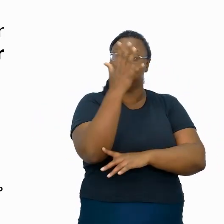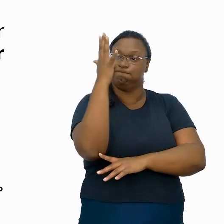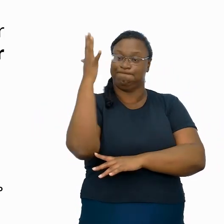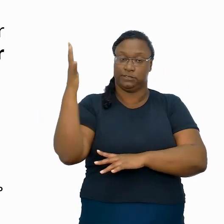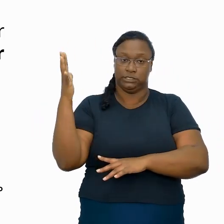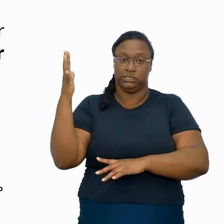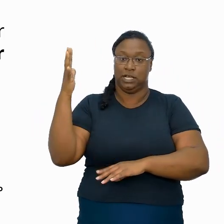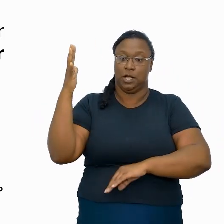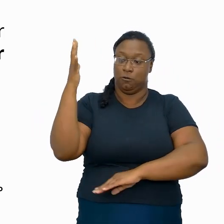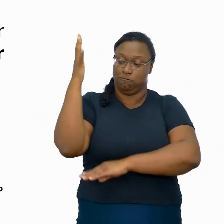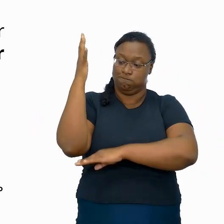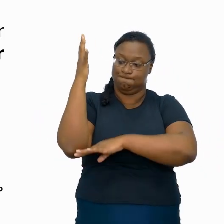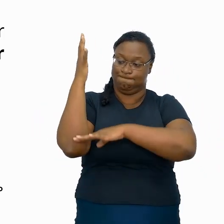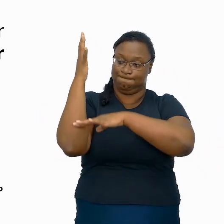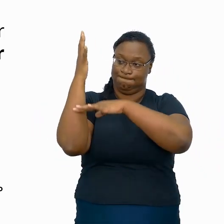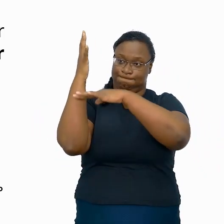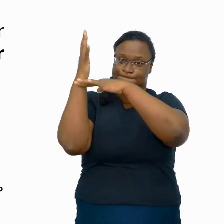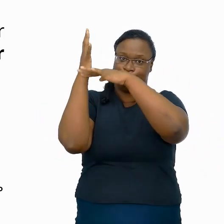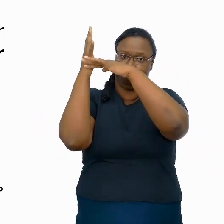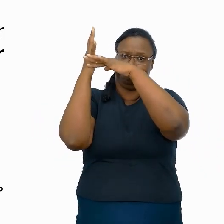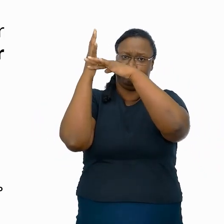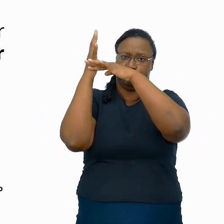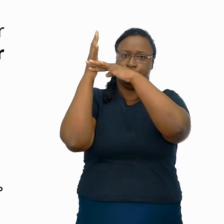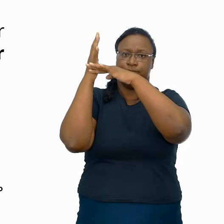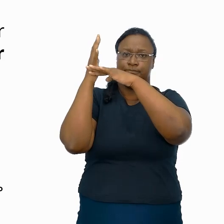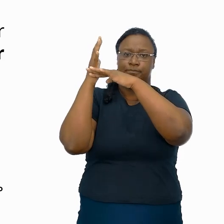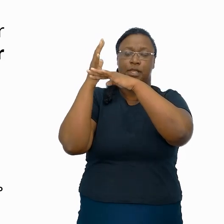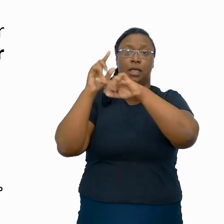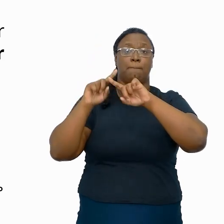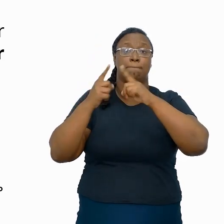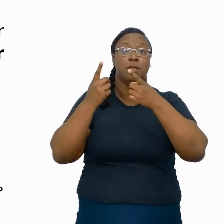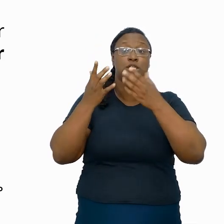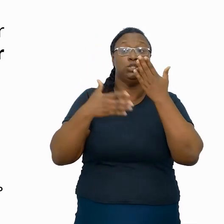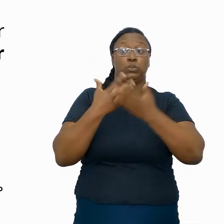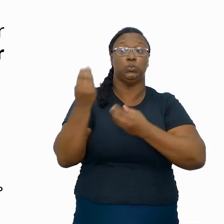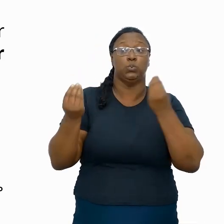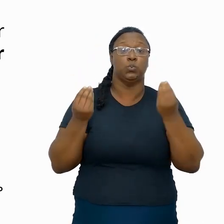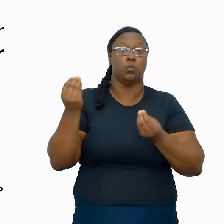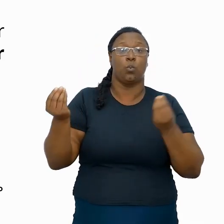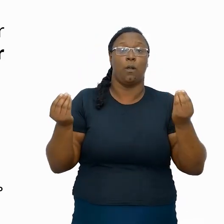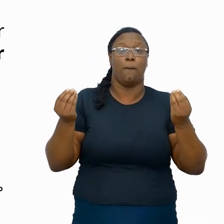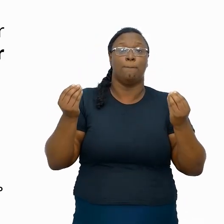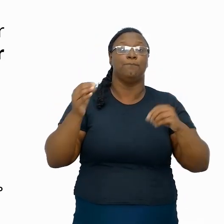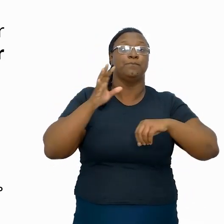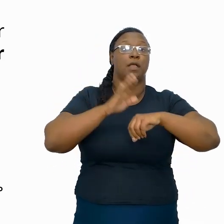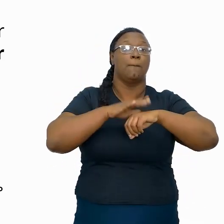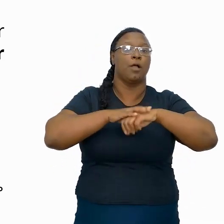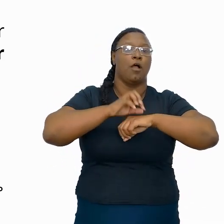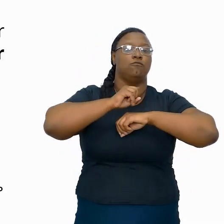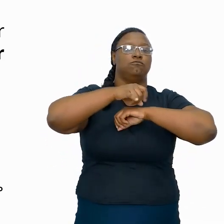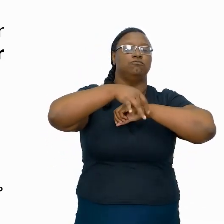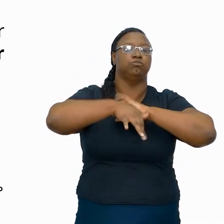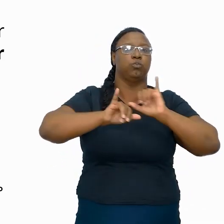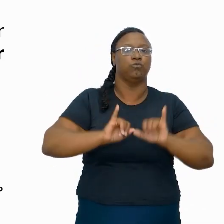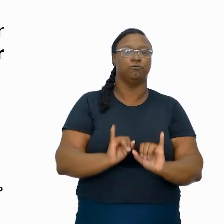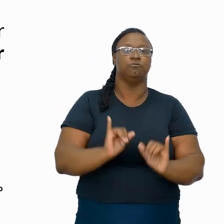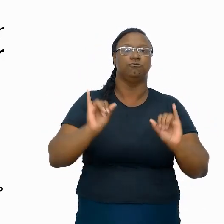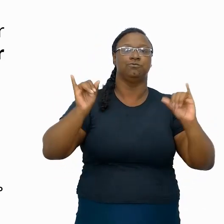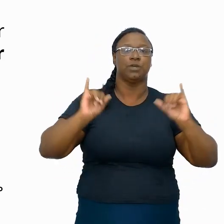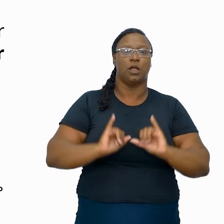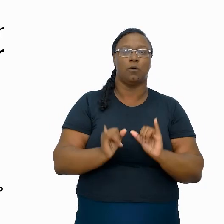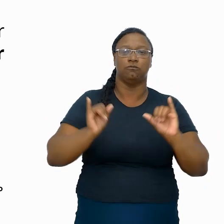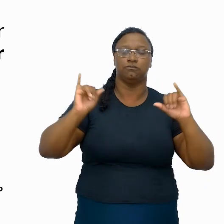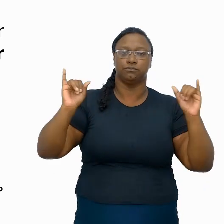área e produz mais energia? Isso nos daria o resultado, né, de qual hidrelétrica, qual